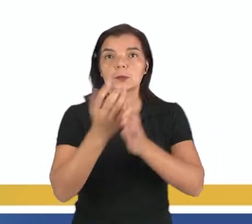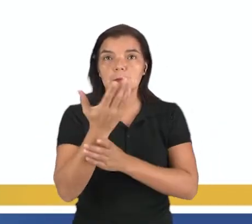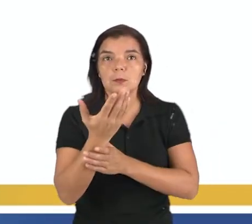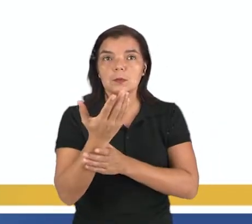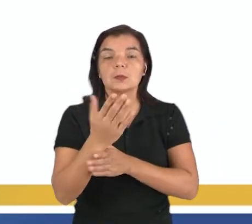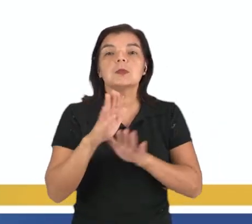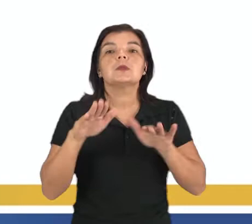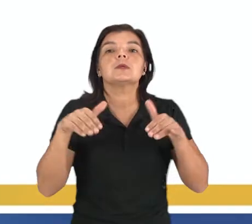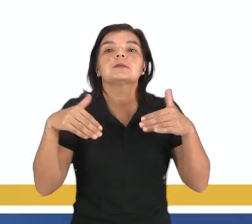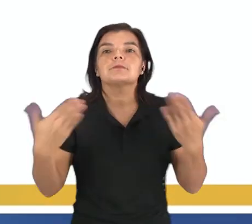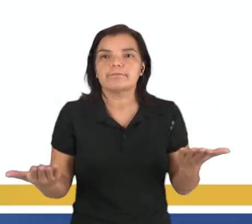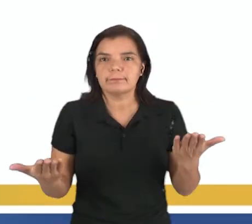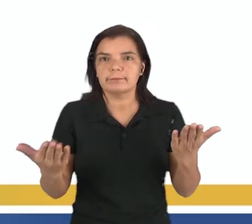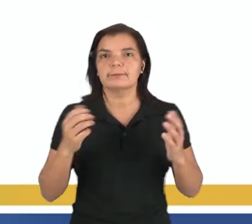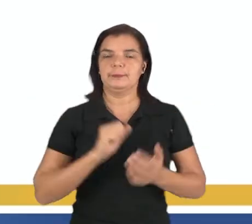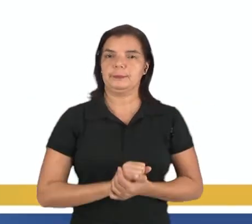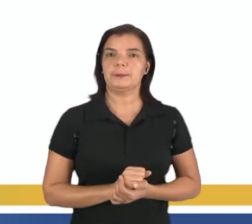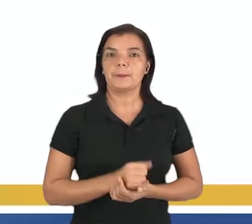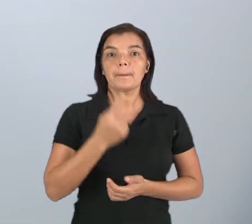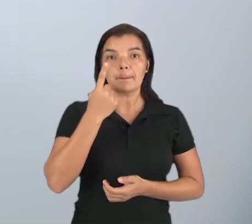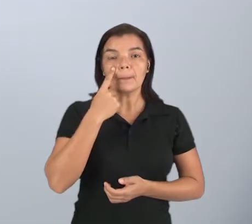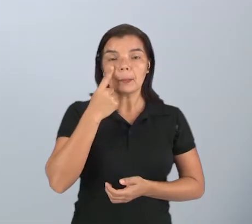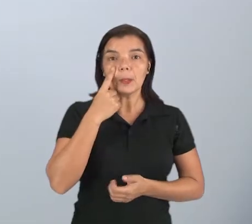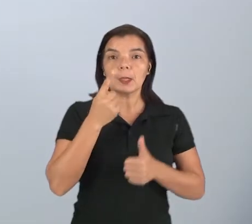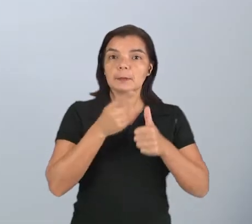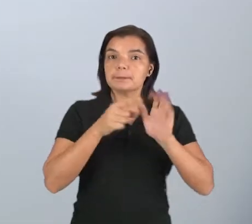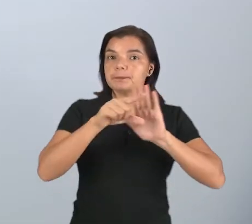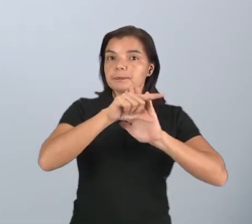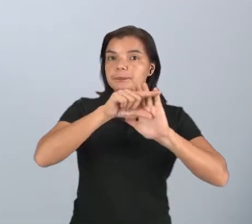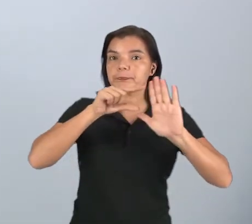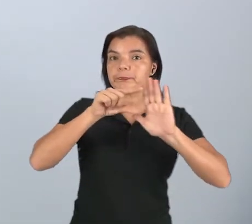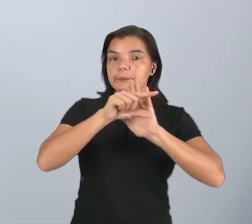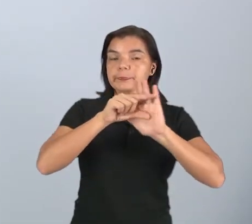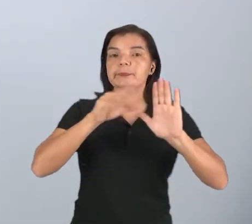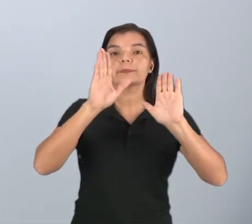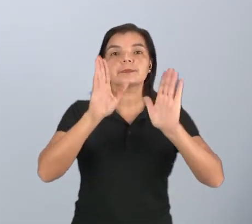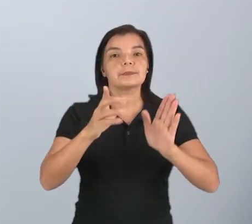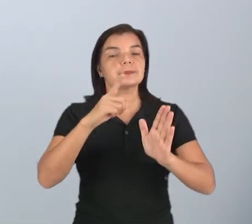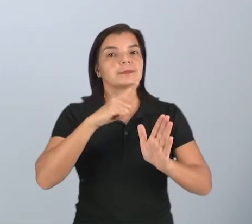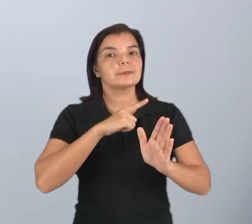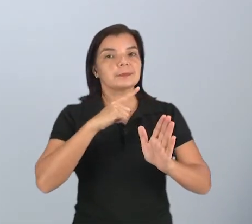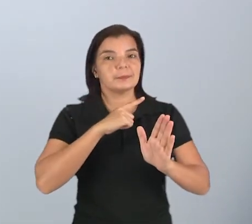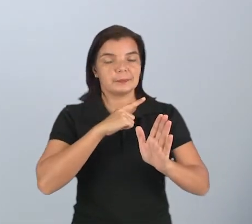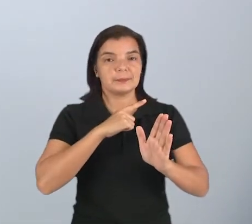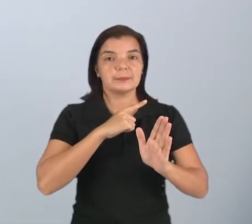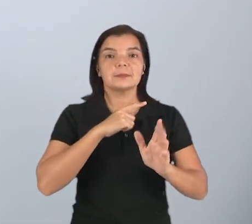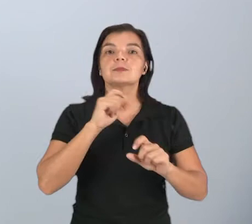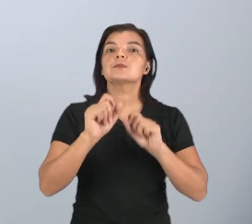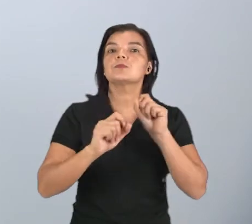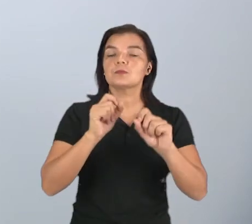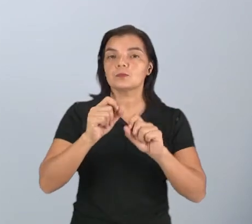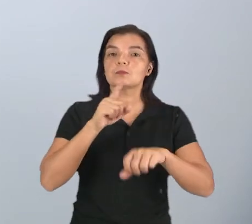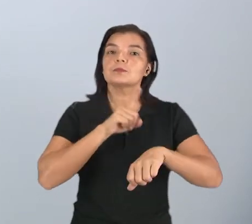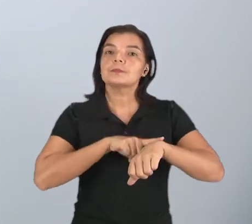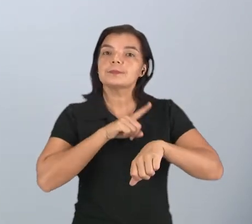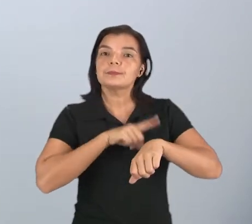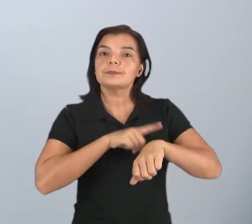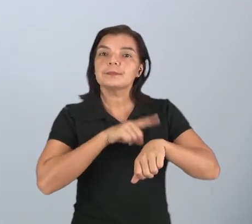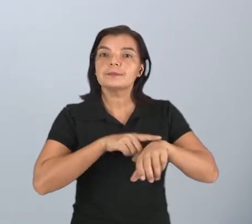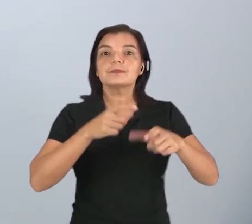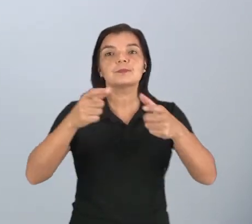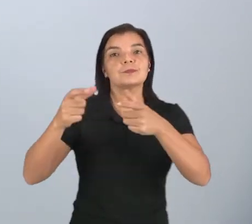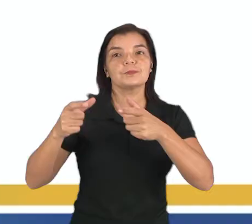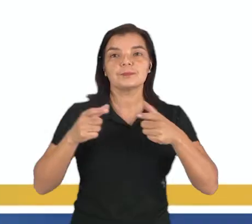acontece e quando? Então, observa aqui, nesse primeiro parágrafo, eu já tenho a demarcação do tempo e